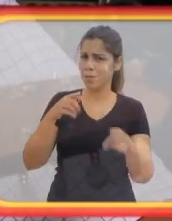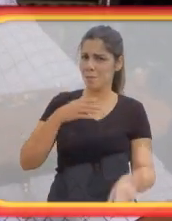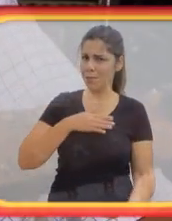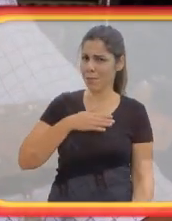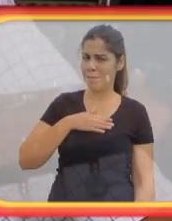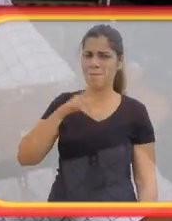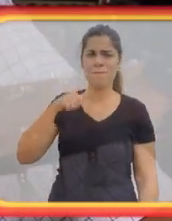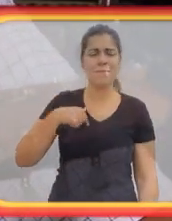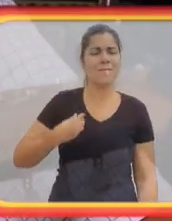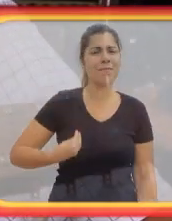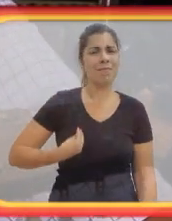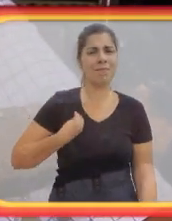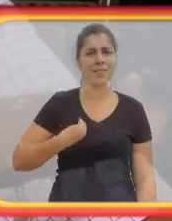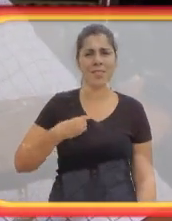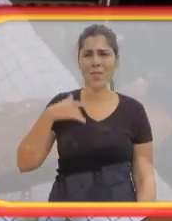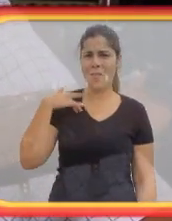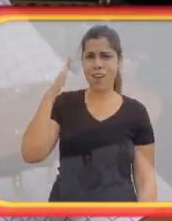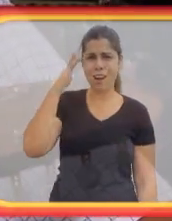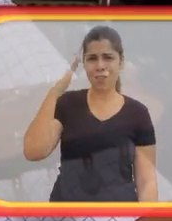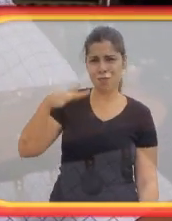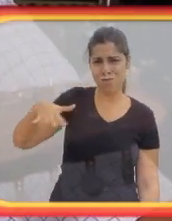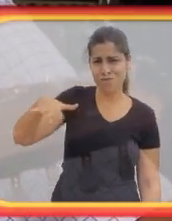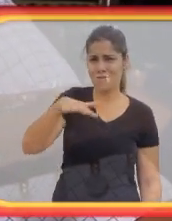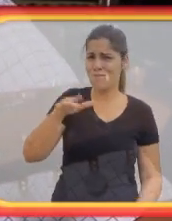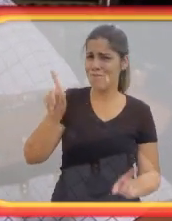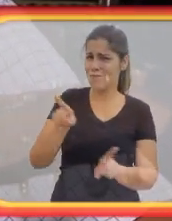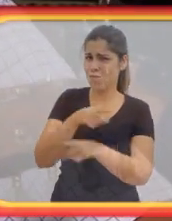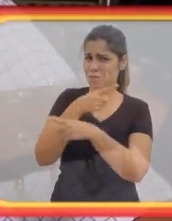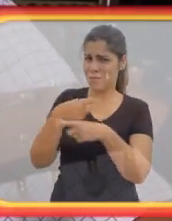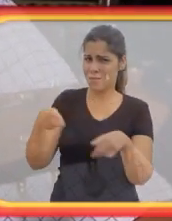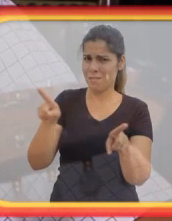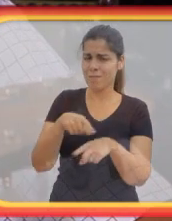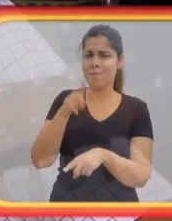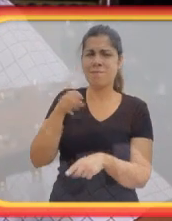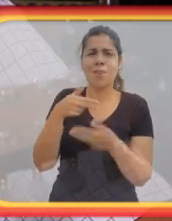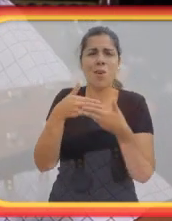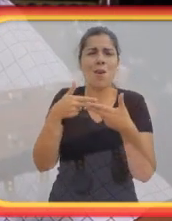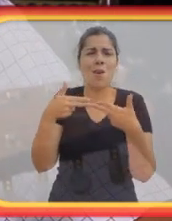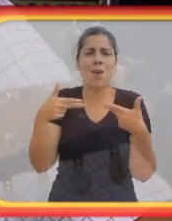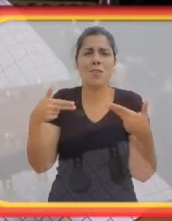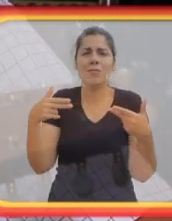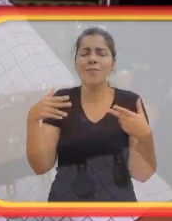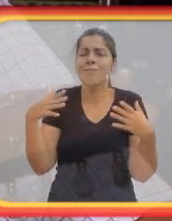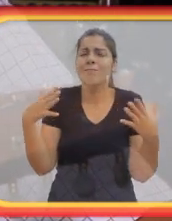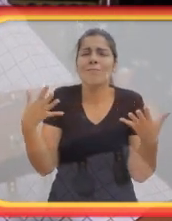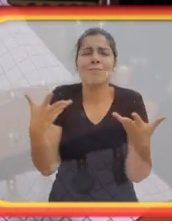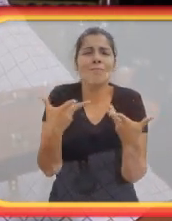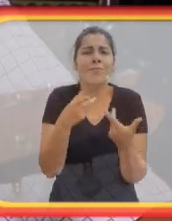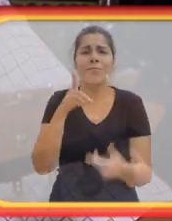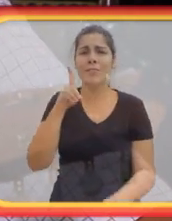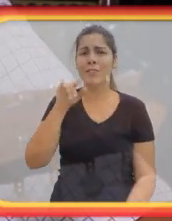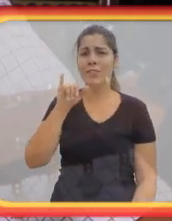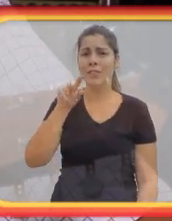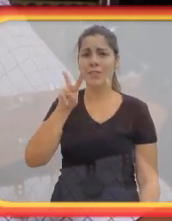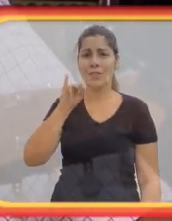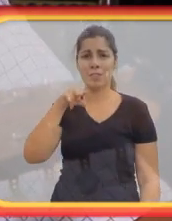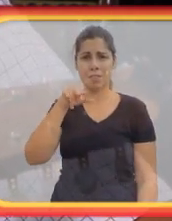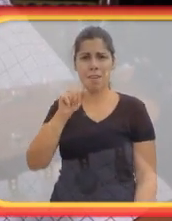A música, para mim, é a minha vida. Eu acho que a música é uma coisa muito divina, é coisa